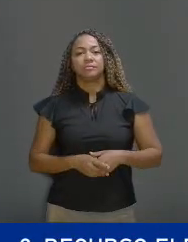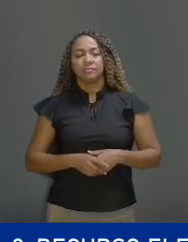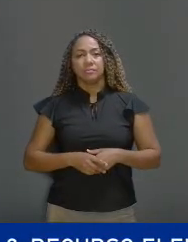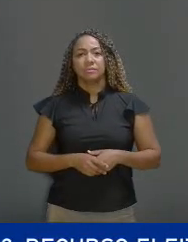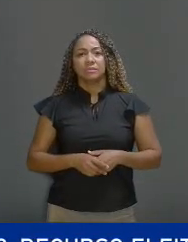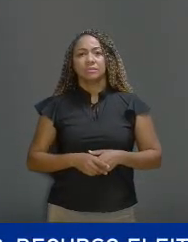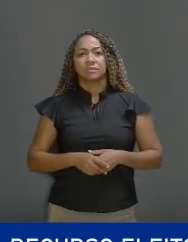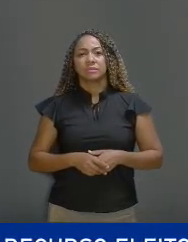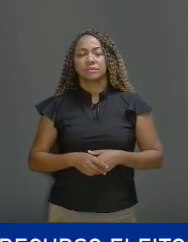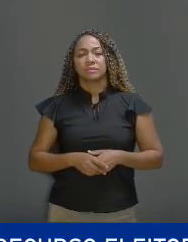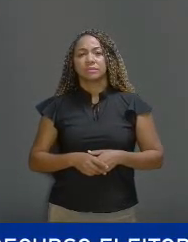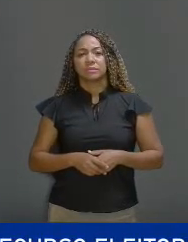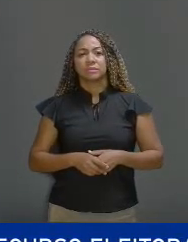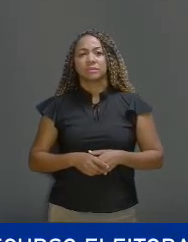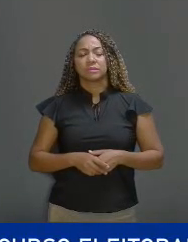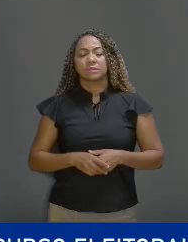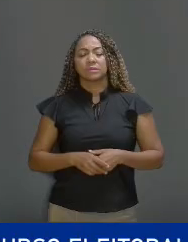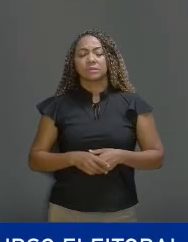isso. Sim.